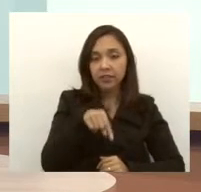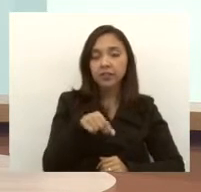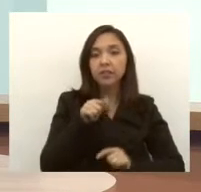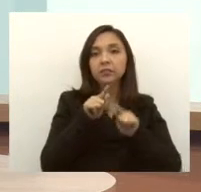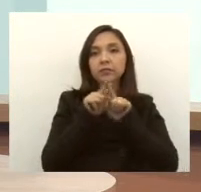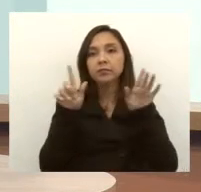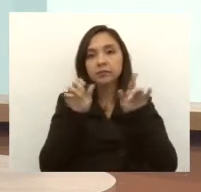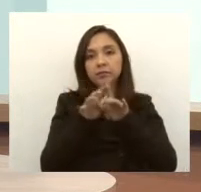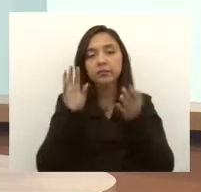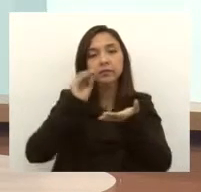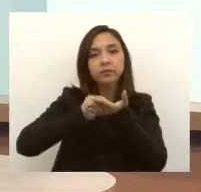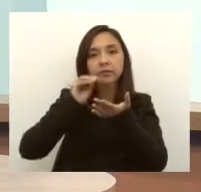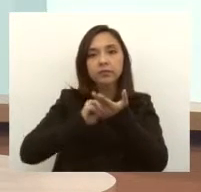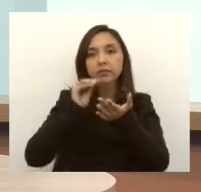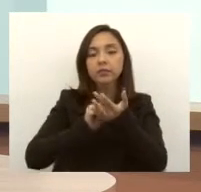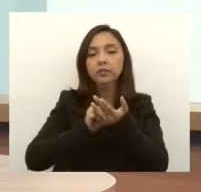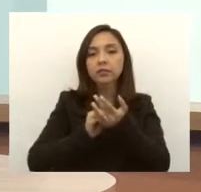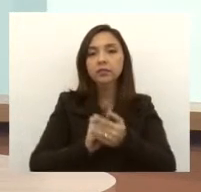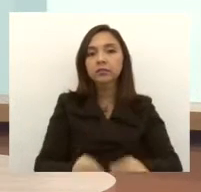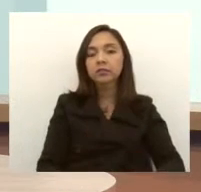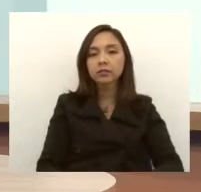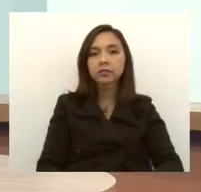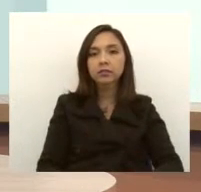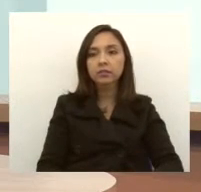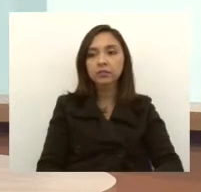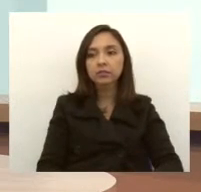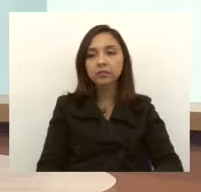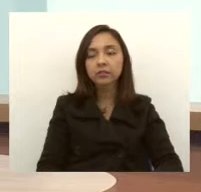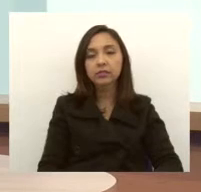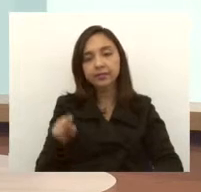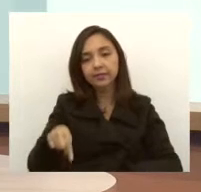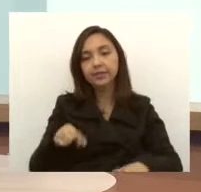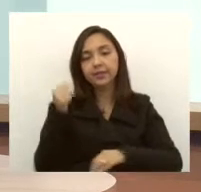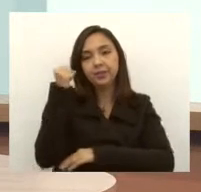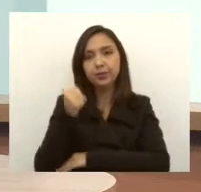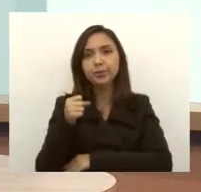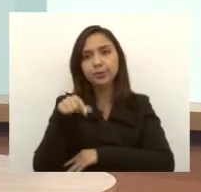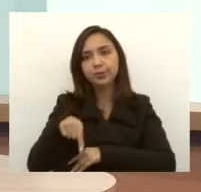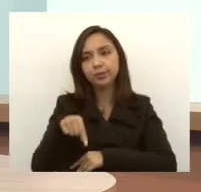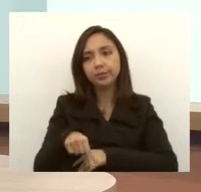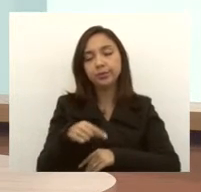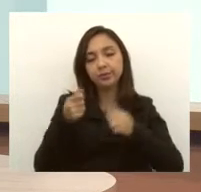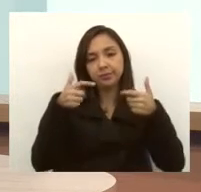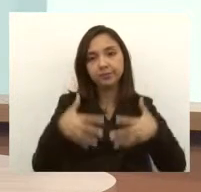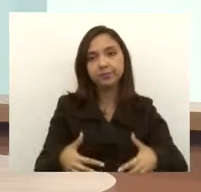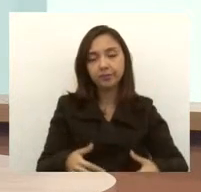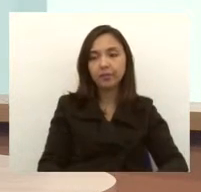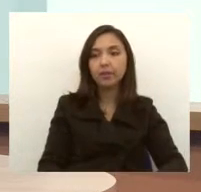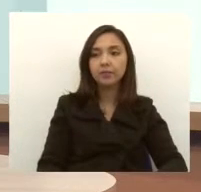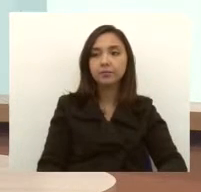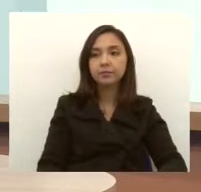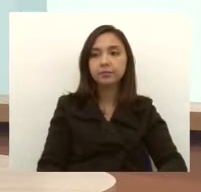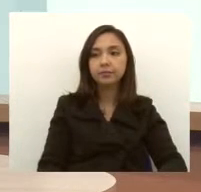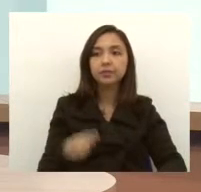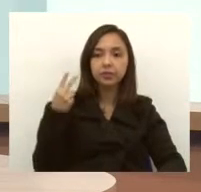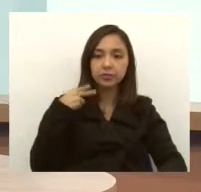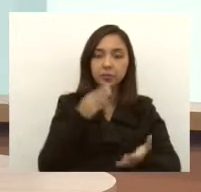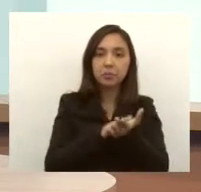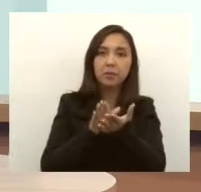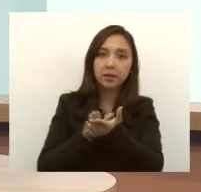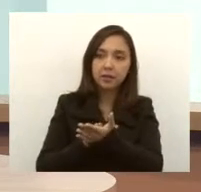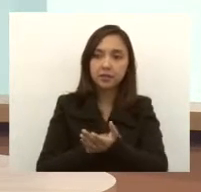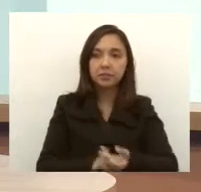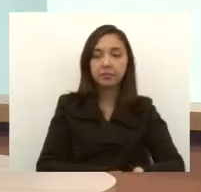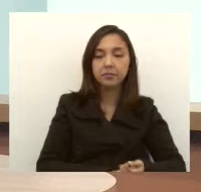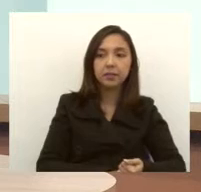ainda carece muito de infraestrutura básica como essa aqui citada. Então, vereador, parabéns